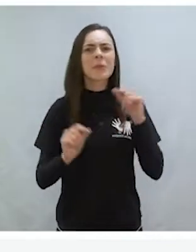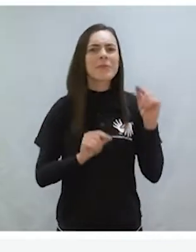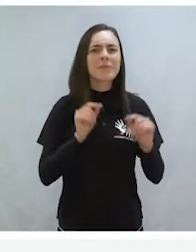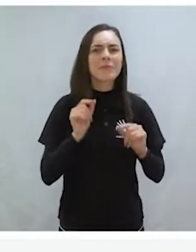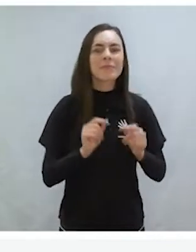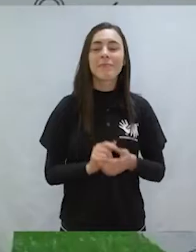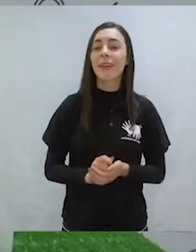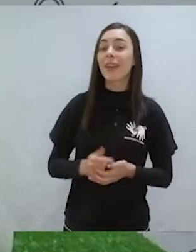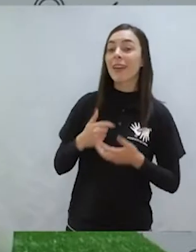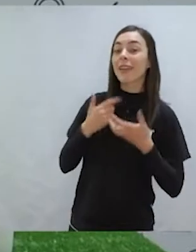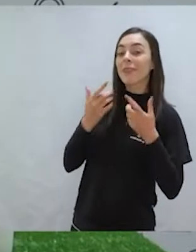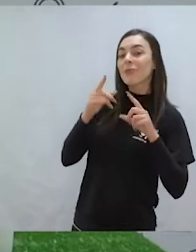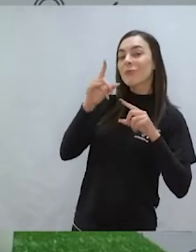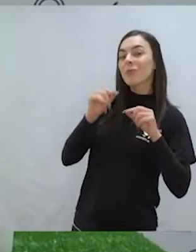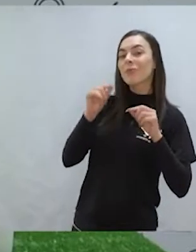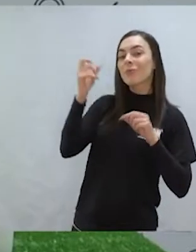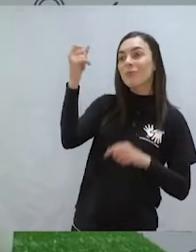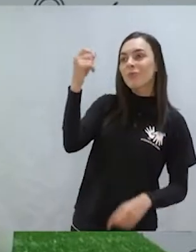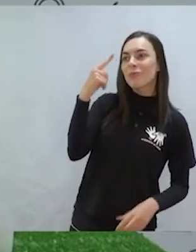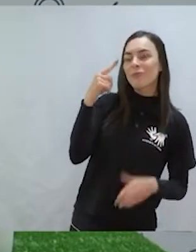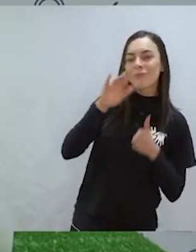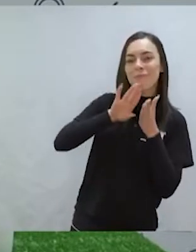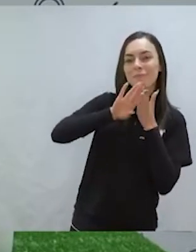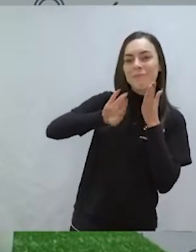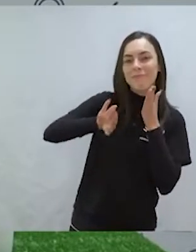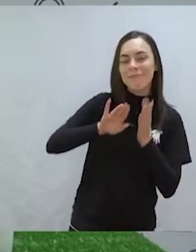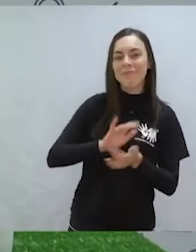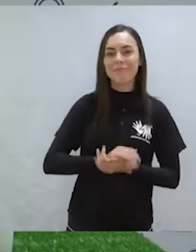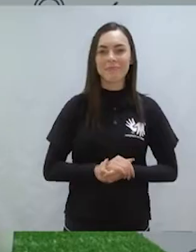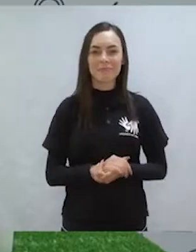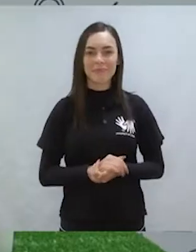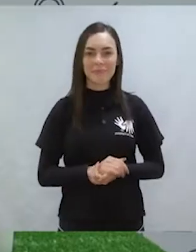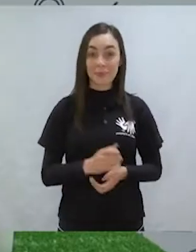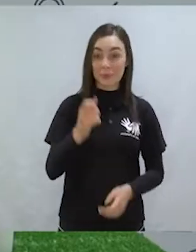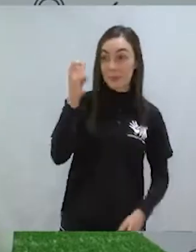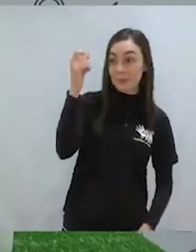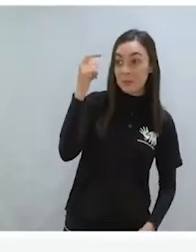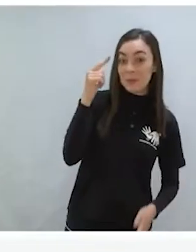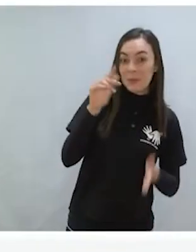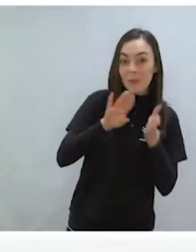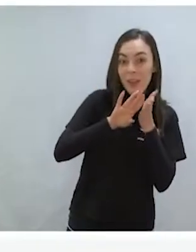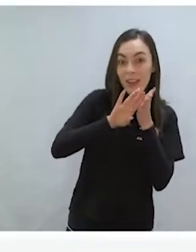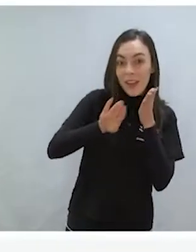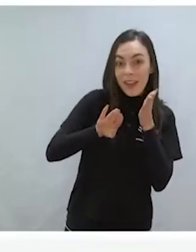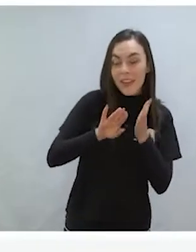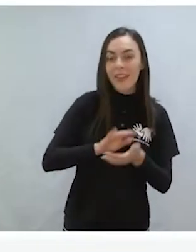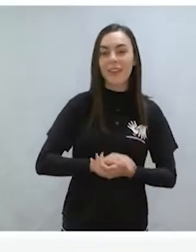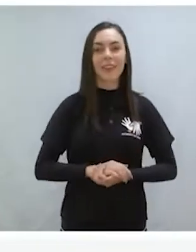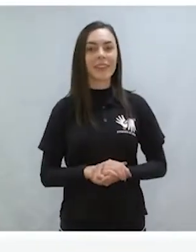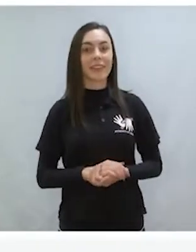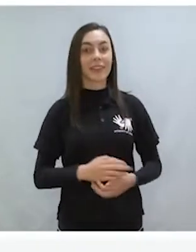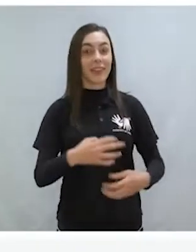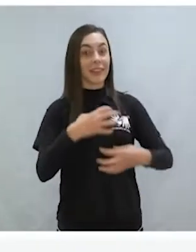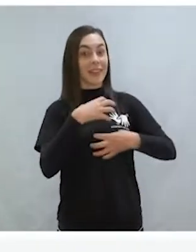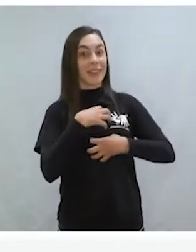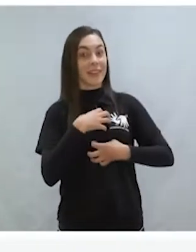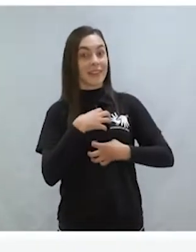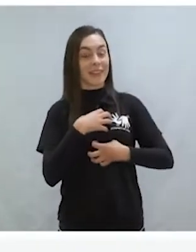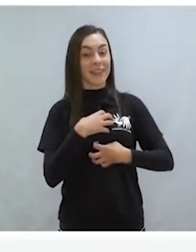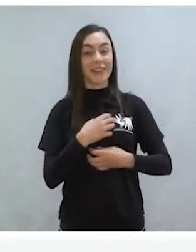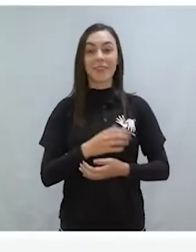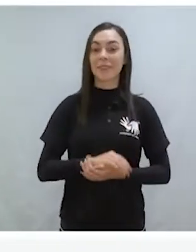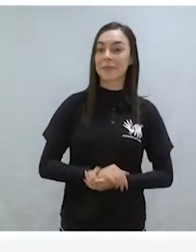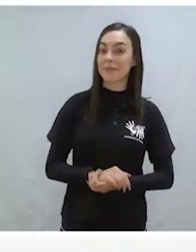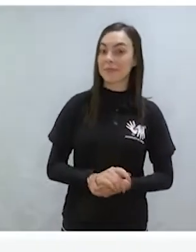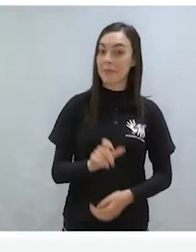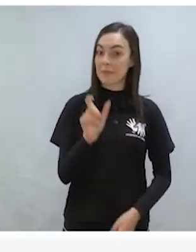agora, quem vem? Eu quero o sol, professora. O sol. Vamos tirar o sol. Olha lá.